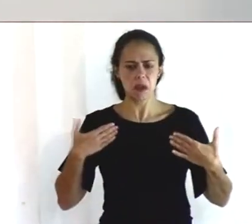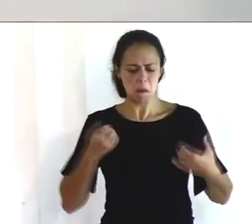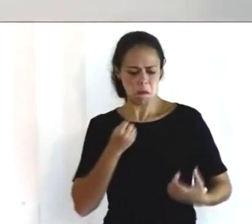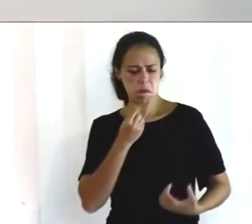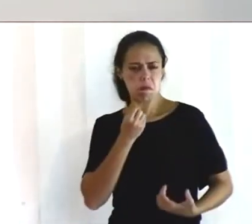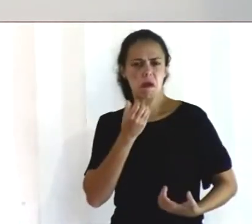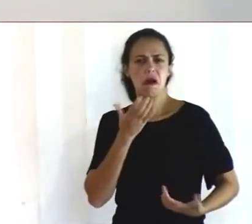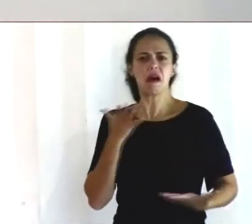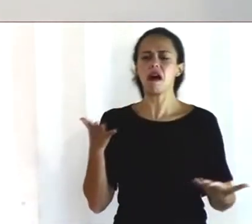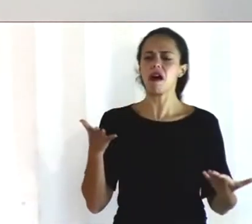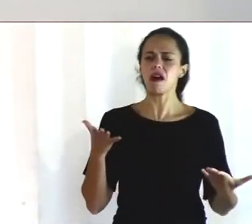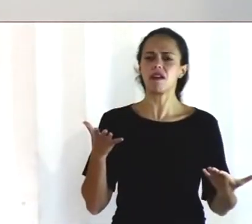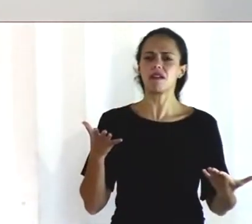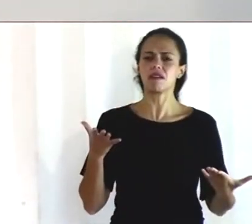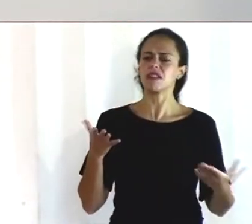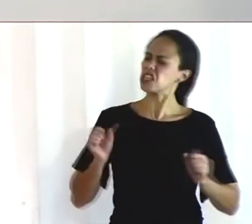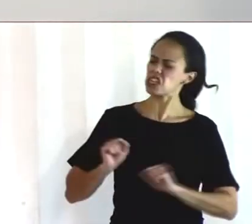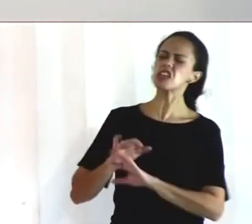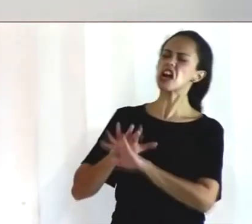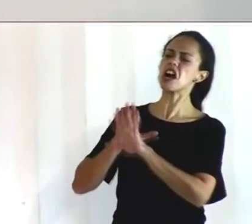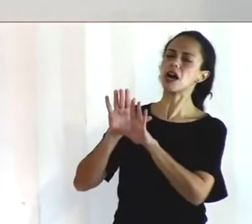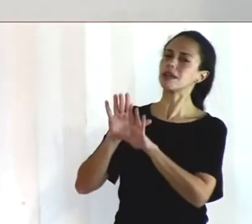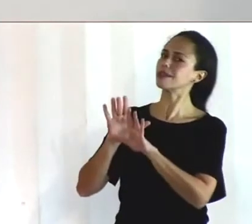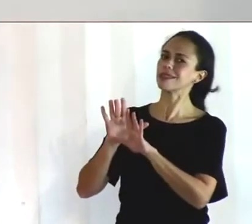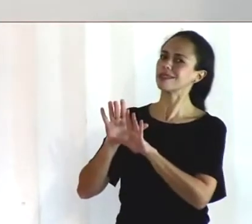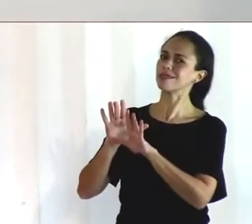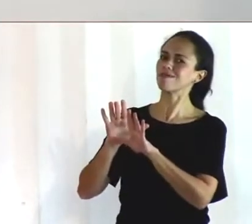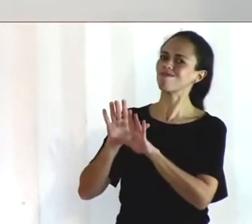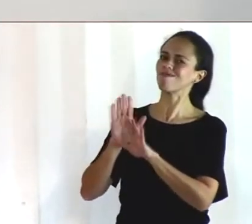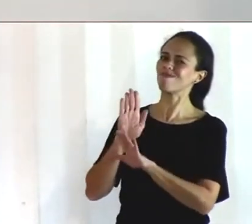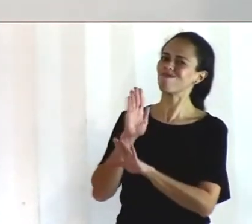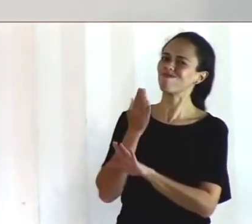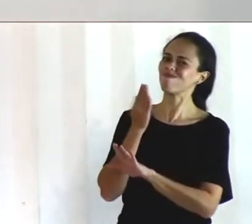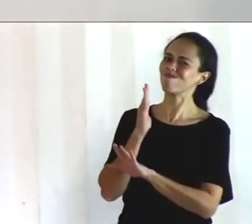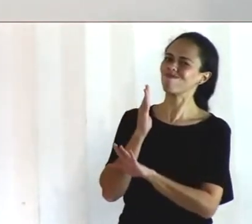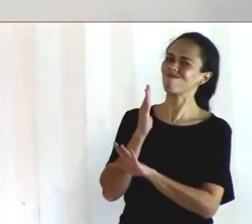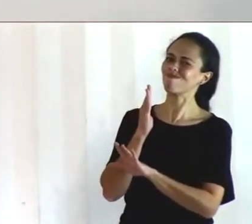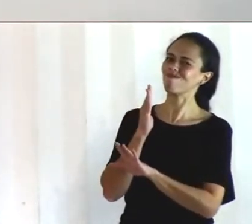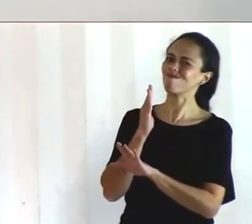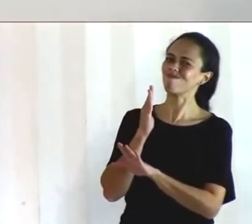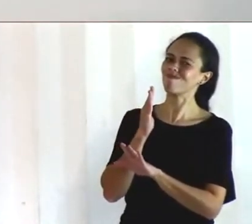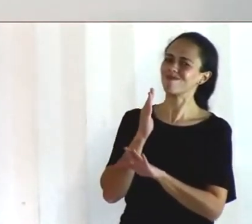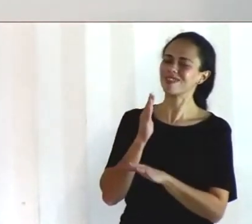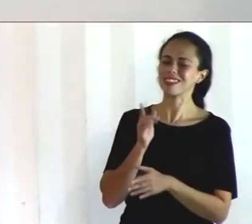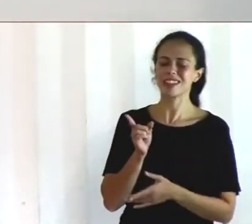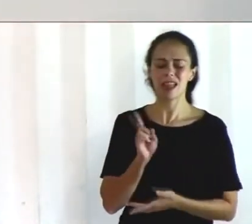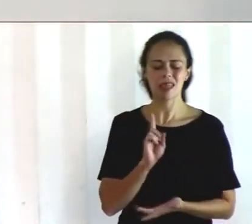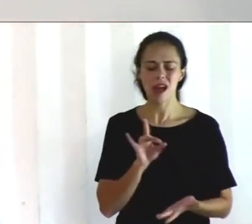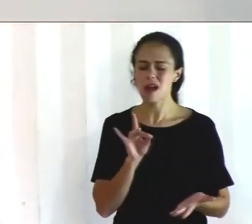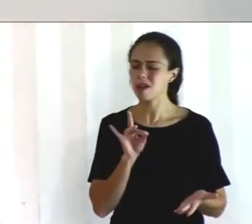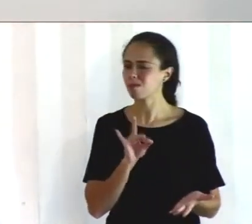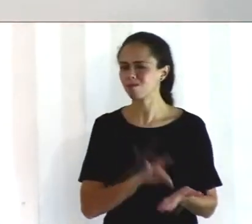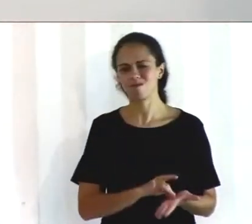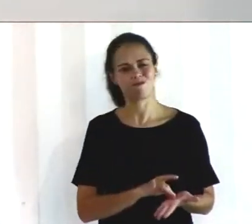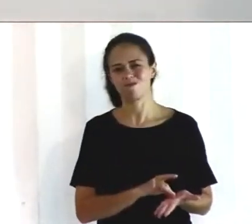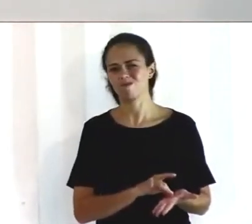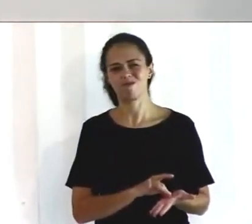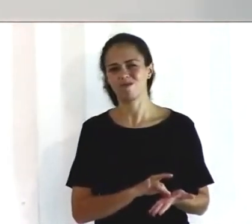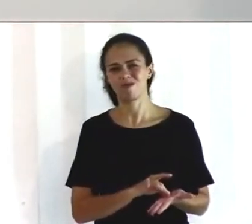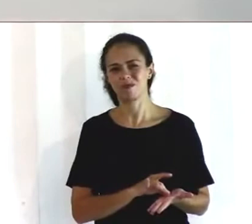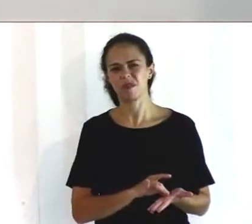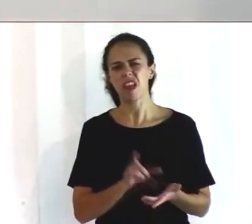fundo, essa glória não é para Deus, ela é retida, ela está com Ele, porque o que Ele quer é ouvir, você